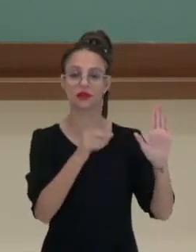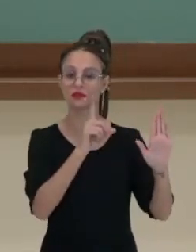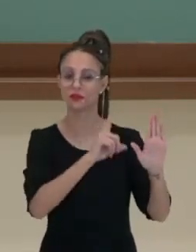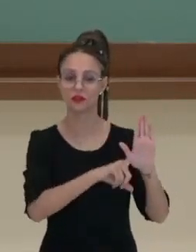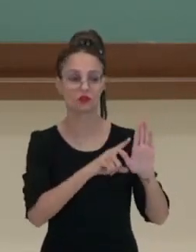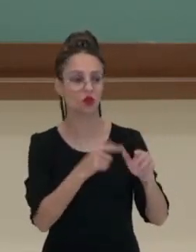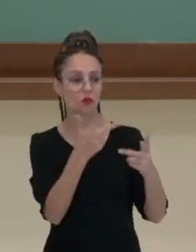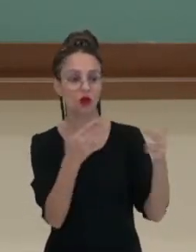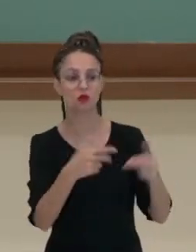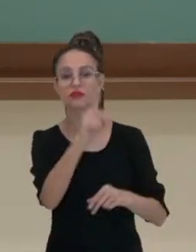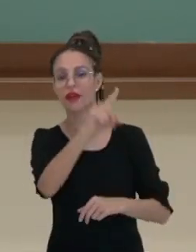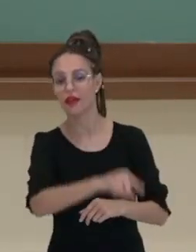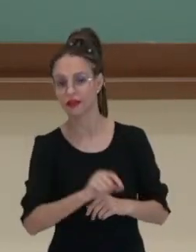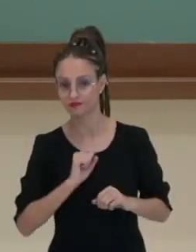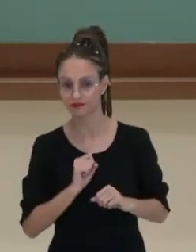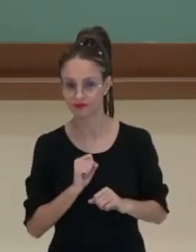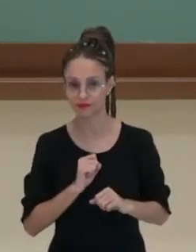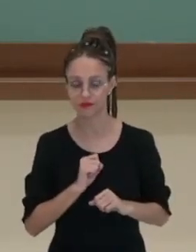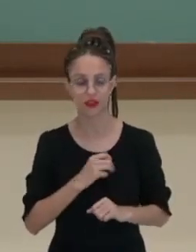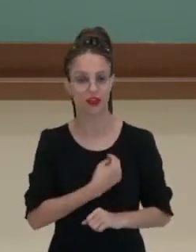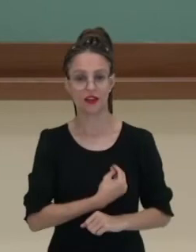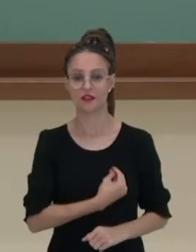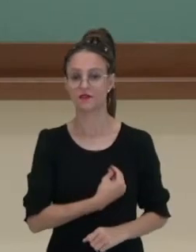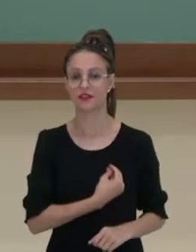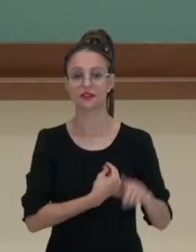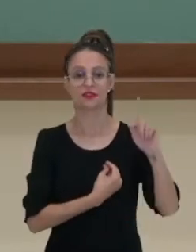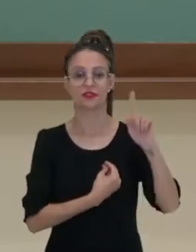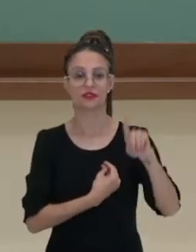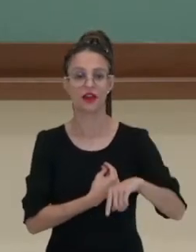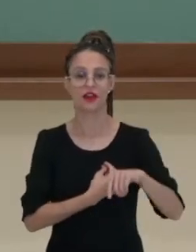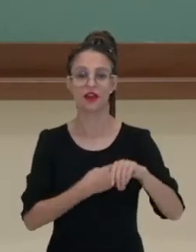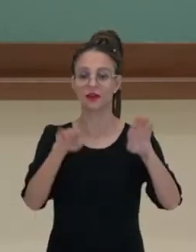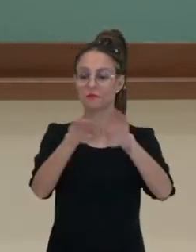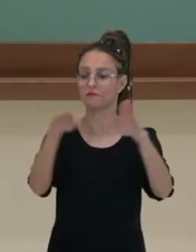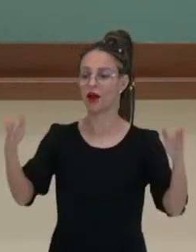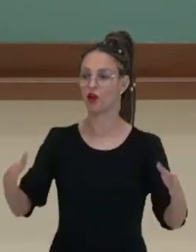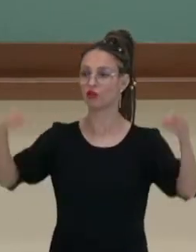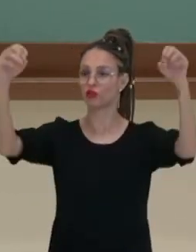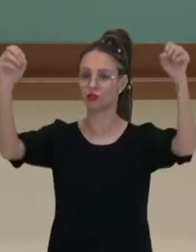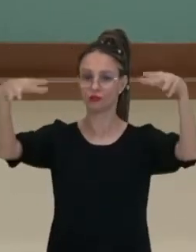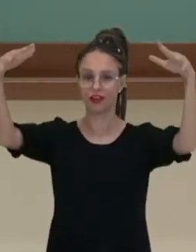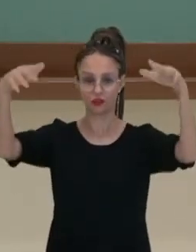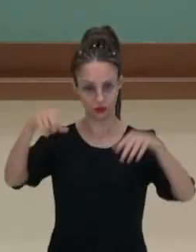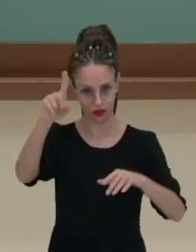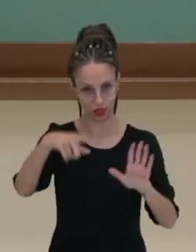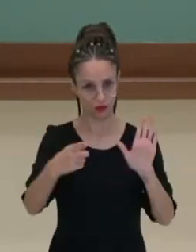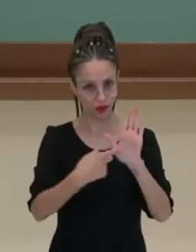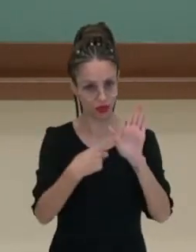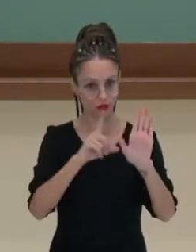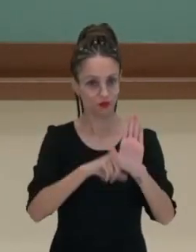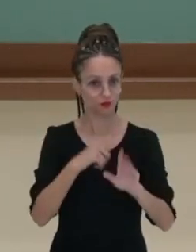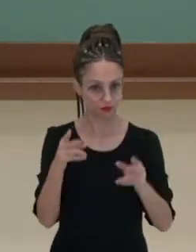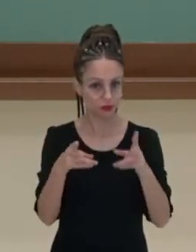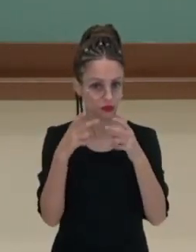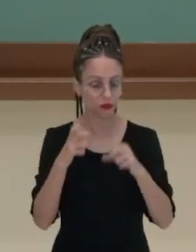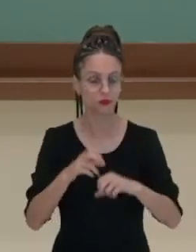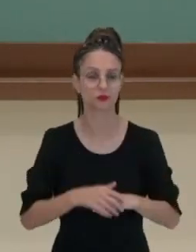alguma coisa é. A vida é um palco iluminado, ó, é uma metáfora, percebe?